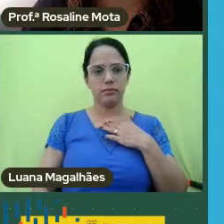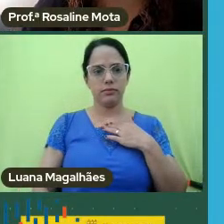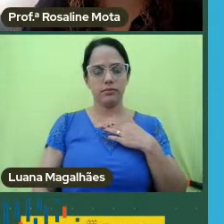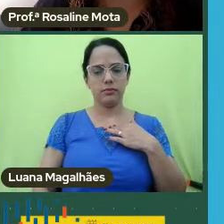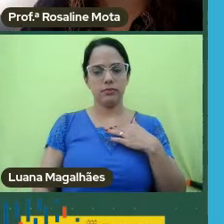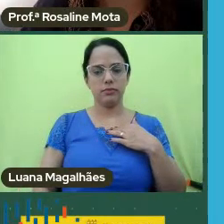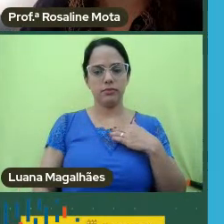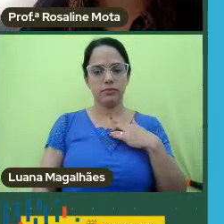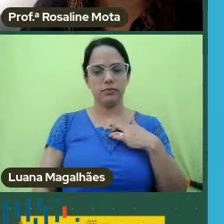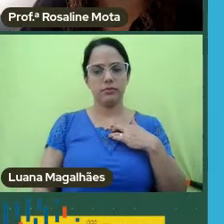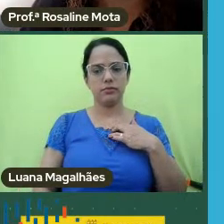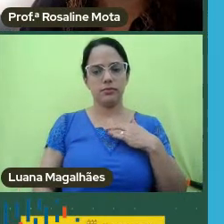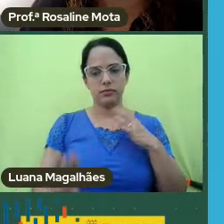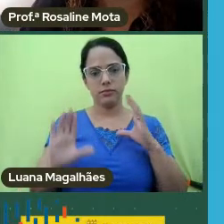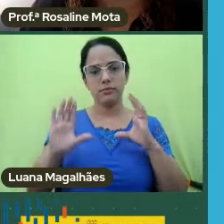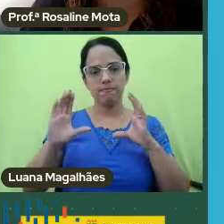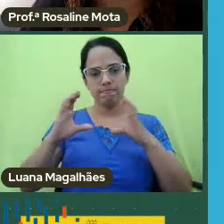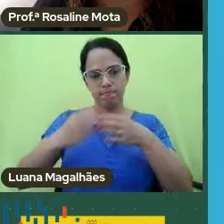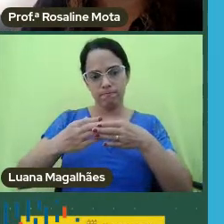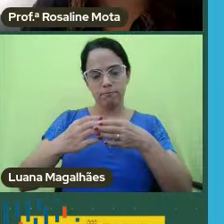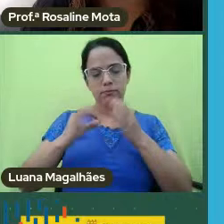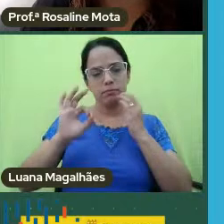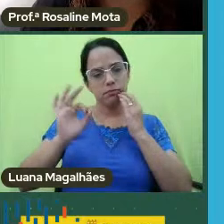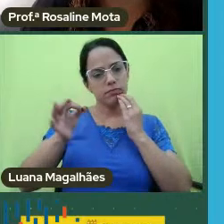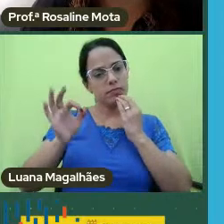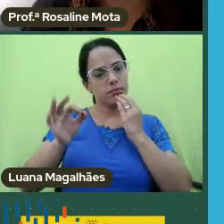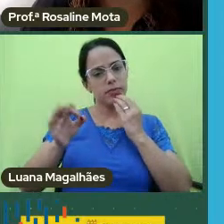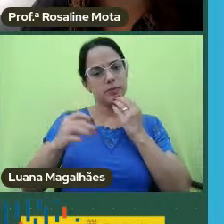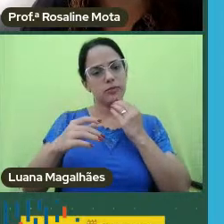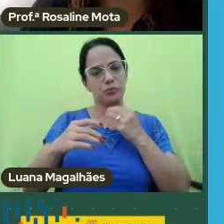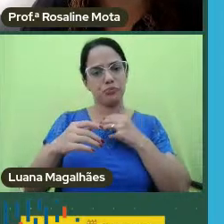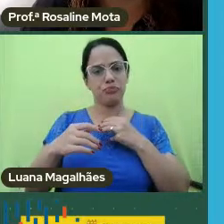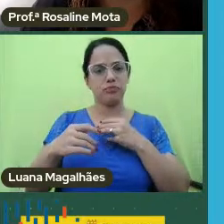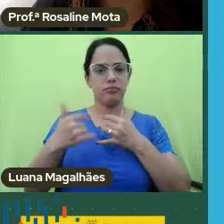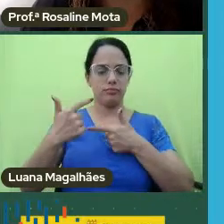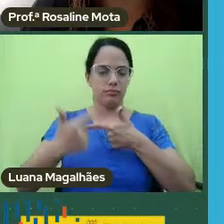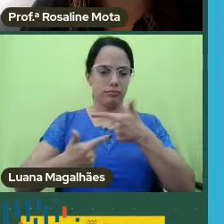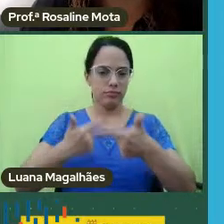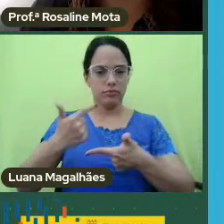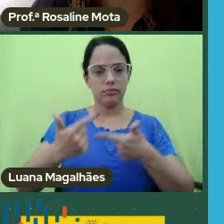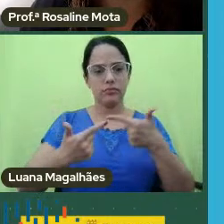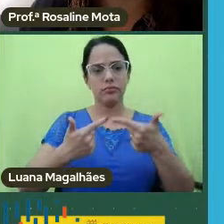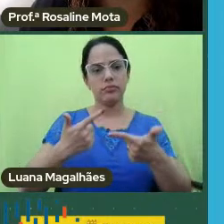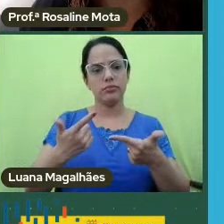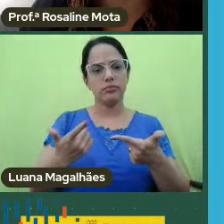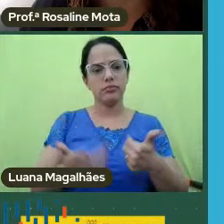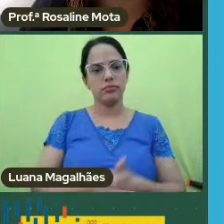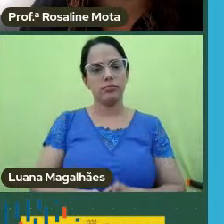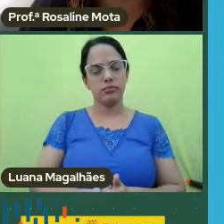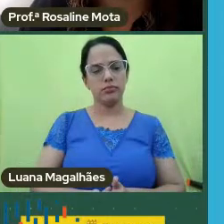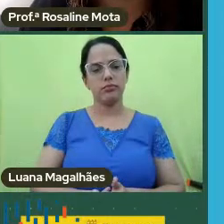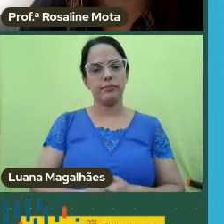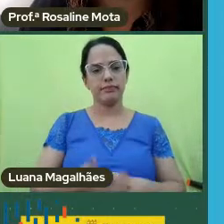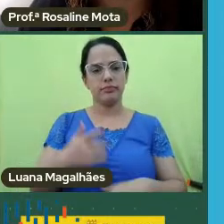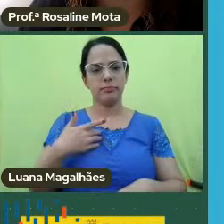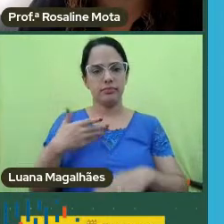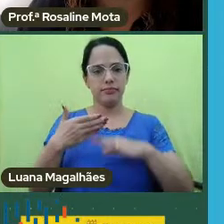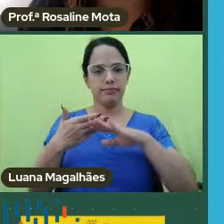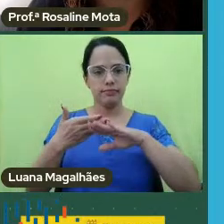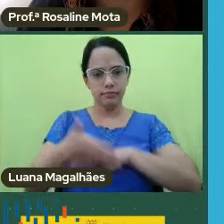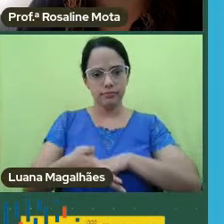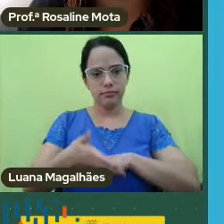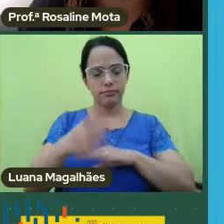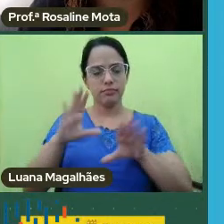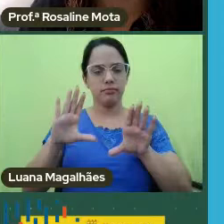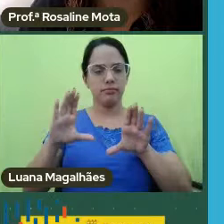comissão, né? E realmente é uma missão que essas pessoas têm ao entrar